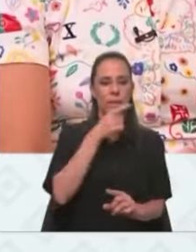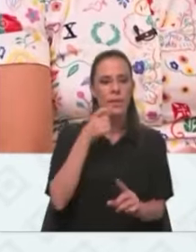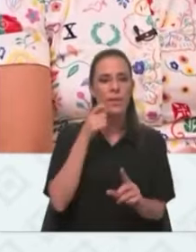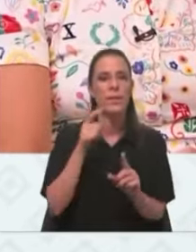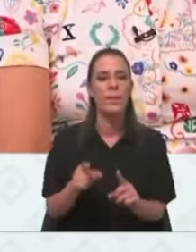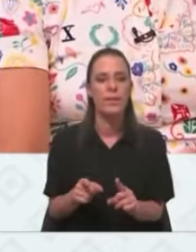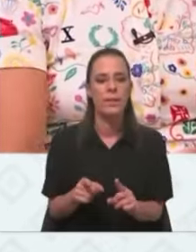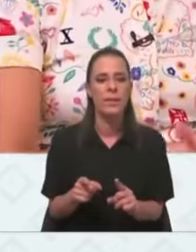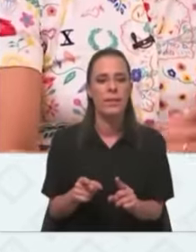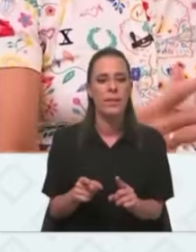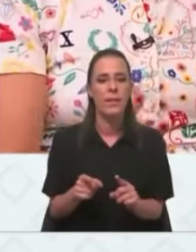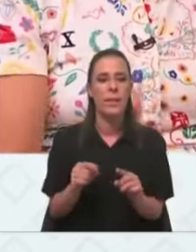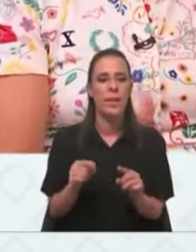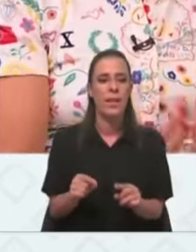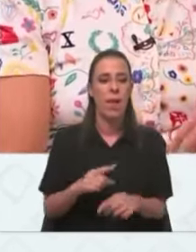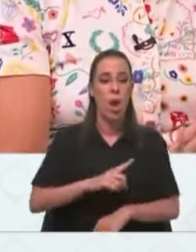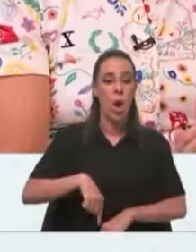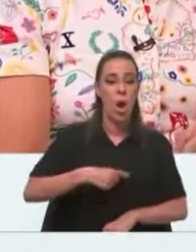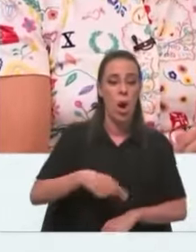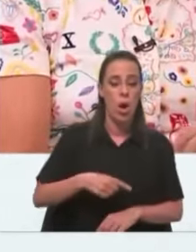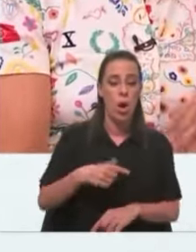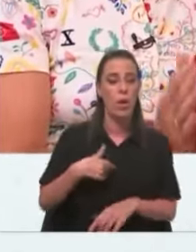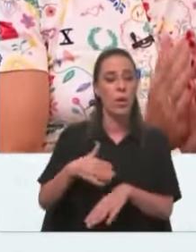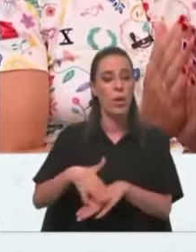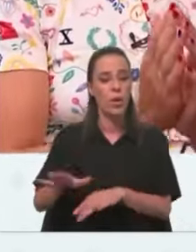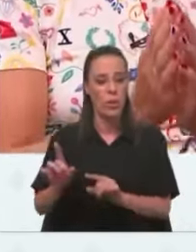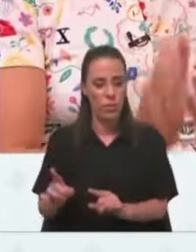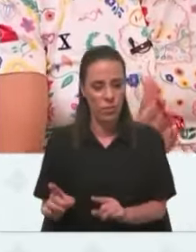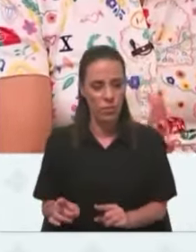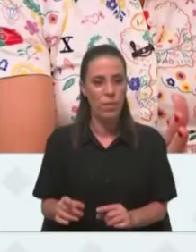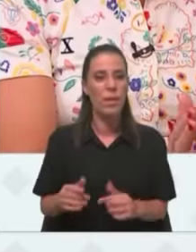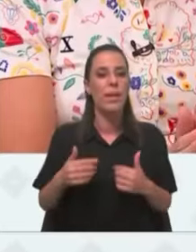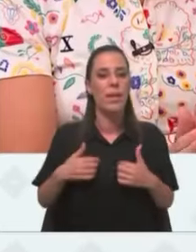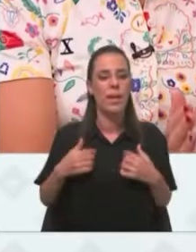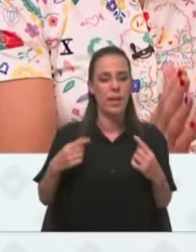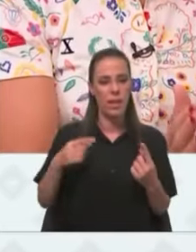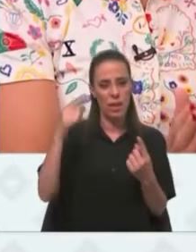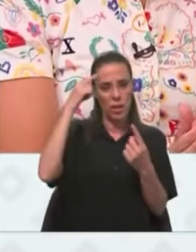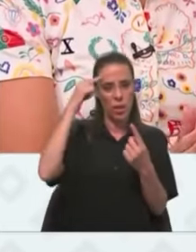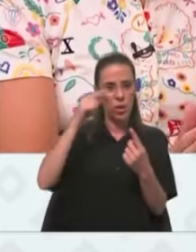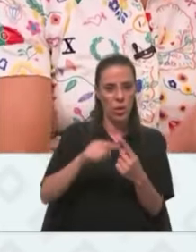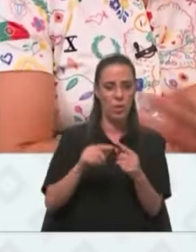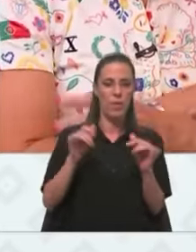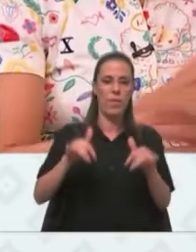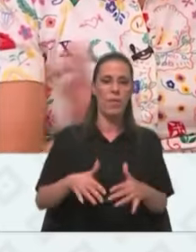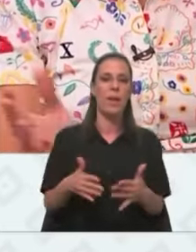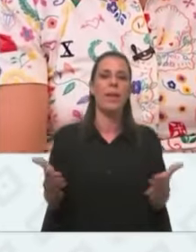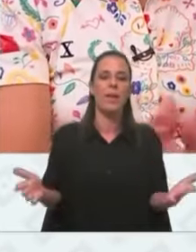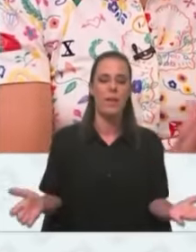ele que estas horas todas que a mãe está fora, a mãe tem um objetivo e vai, sim, chegar ao fim,